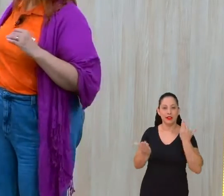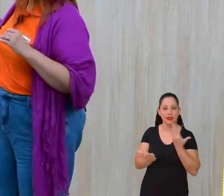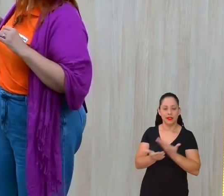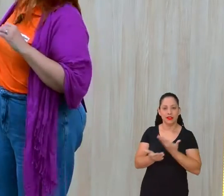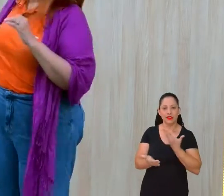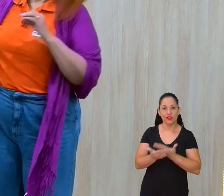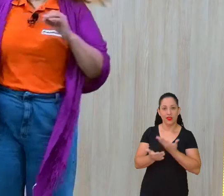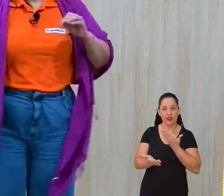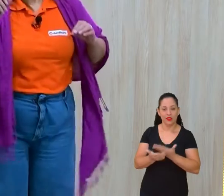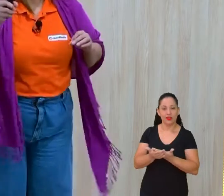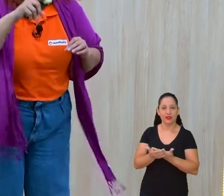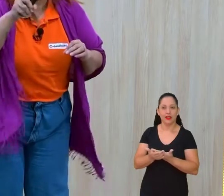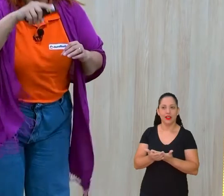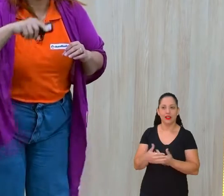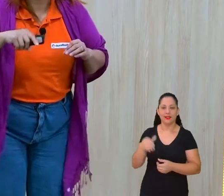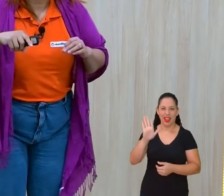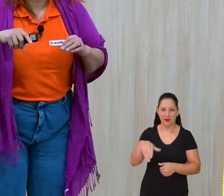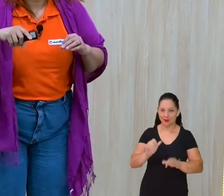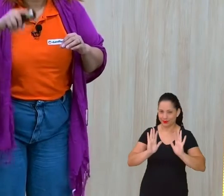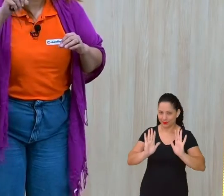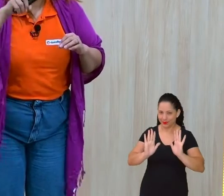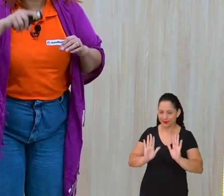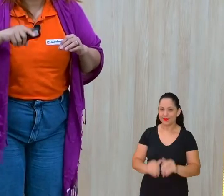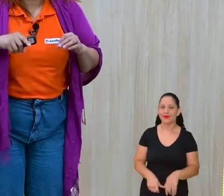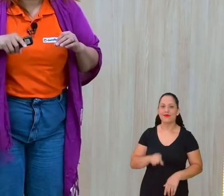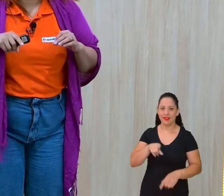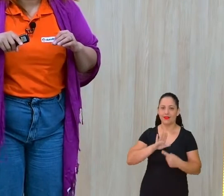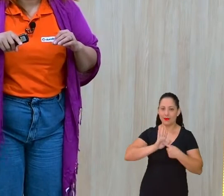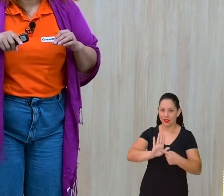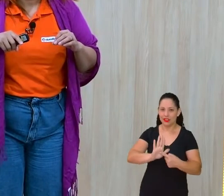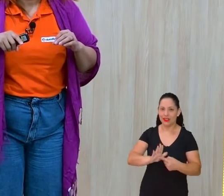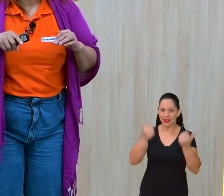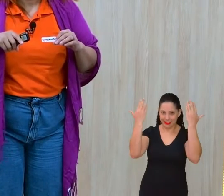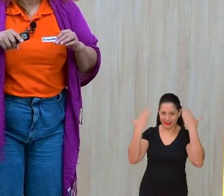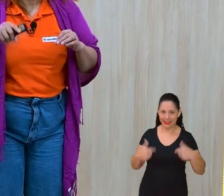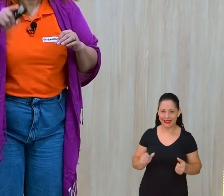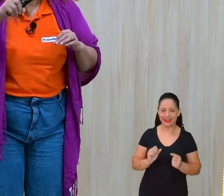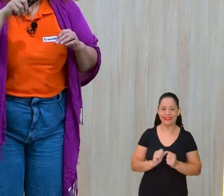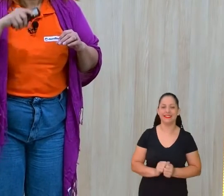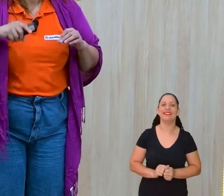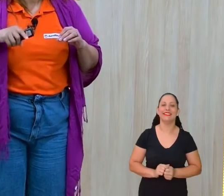escola. Não, vou fazer o seguinte, deixa ele se apresentar para vocês.